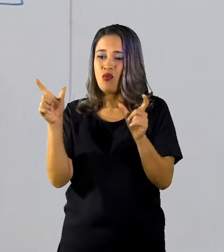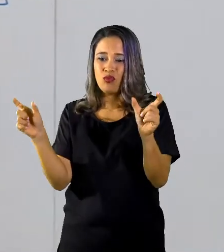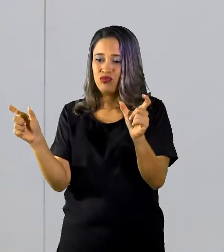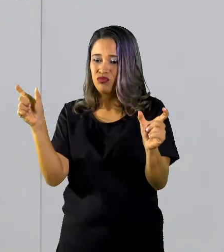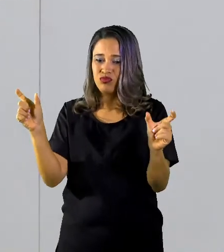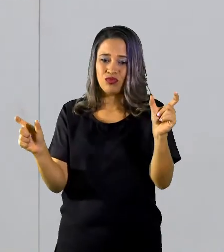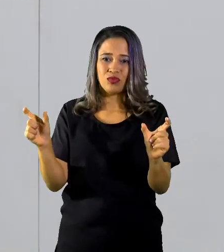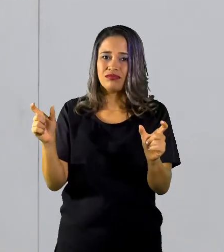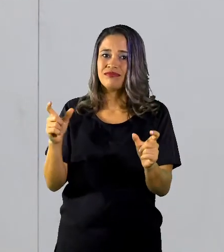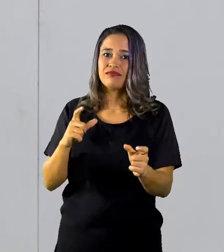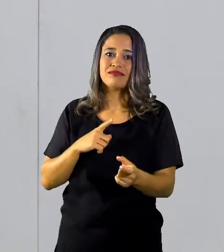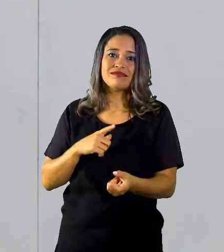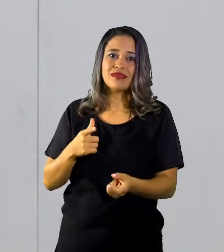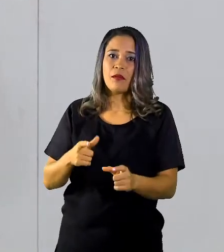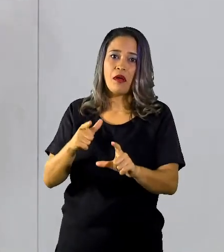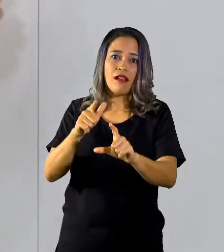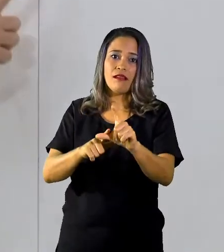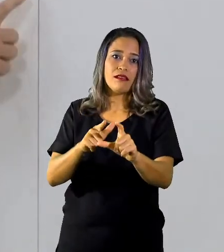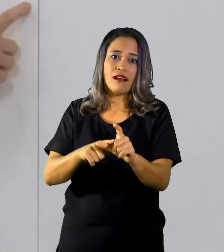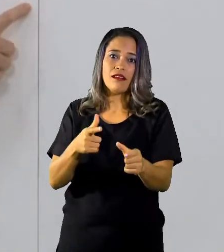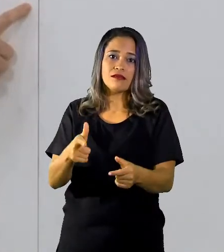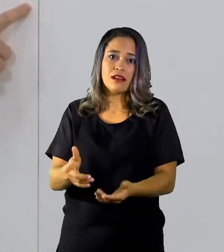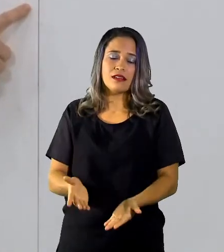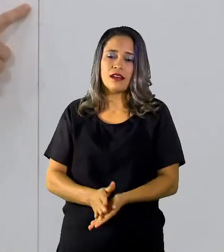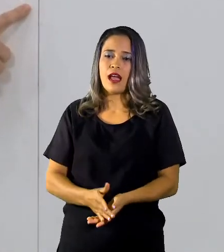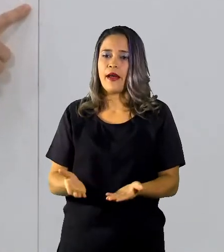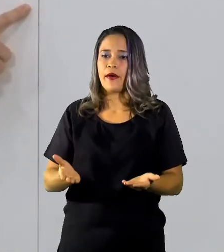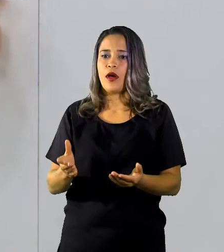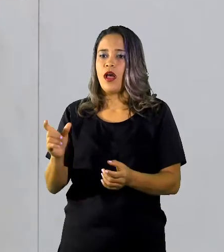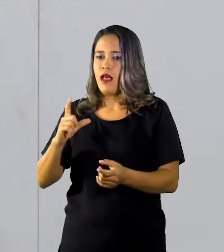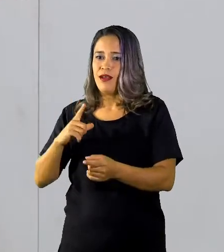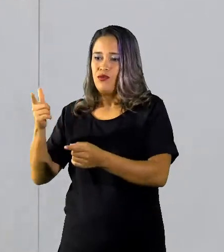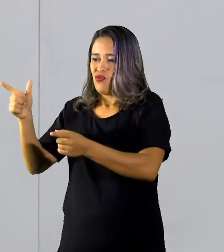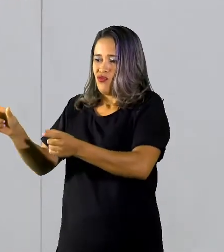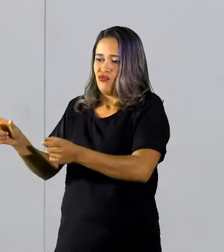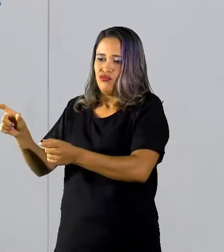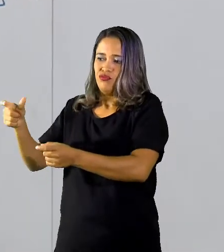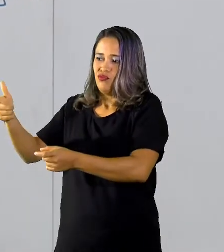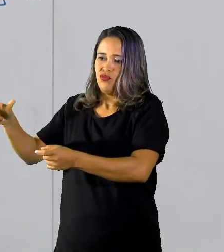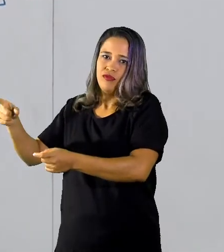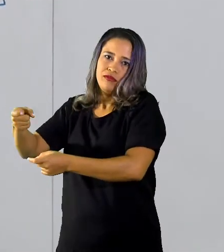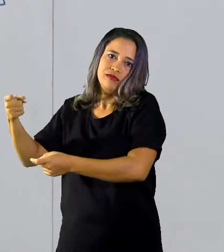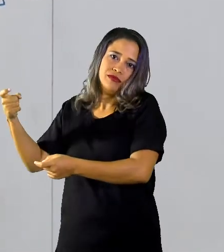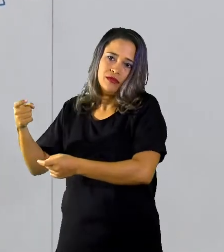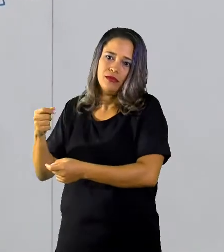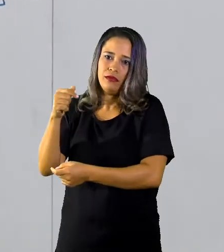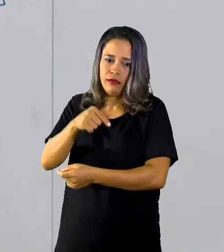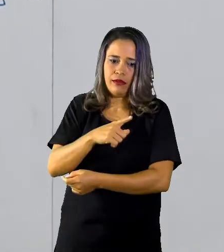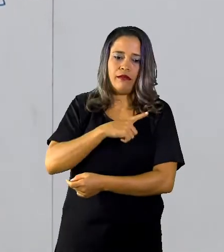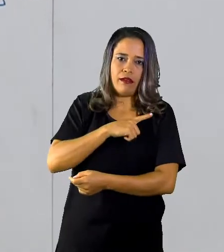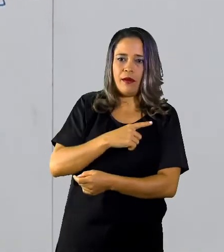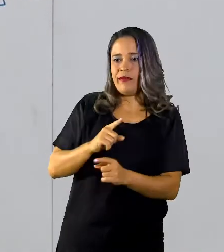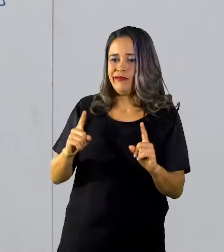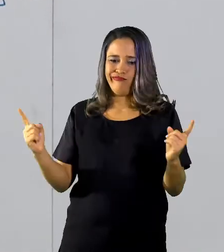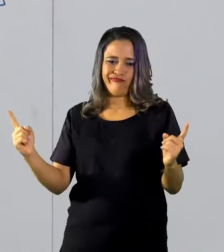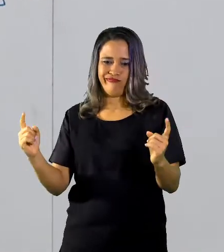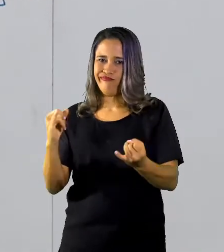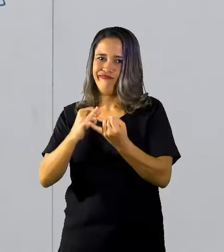Observem, aqui eu tenho x e aqui eu não tenho x. Então, eles não são semelhantes. Então, vai